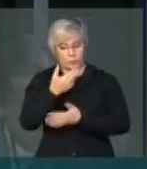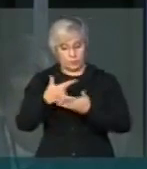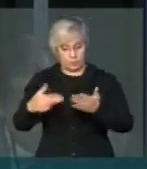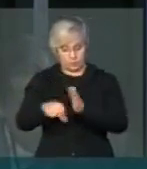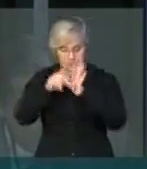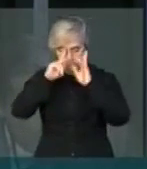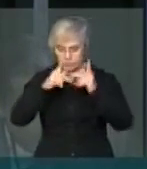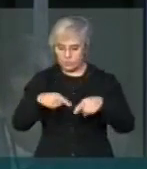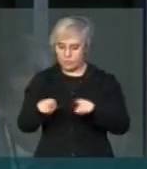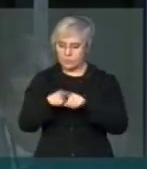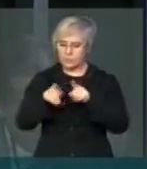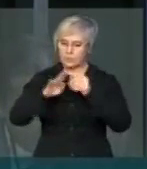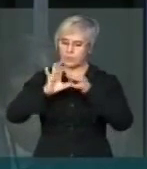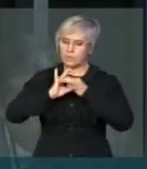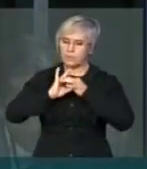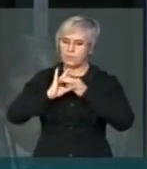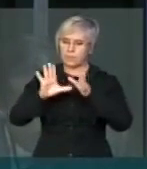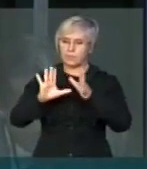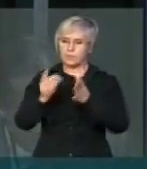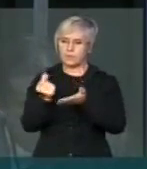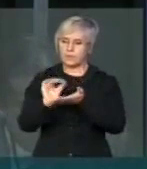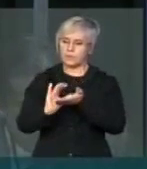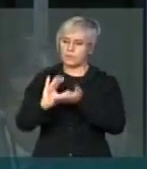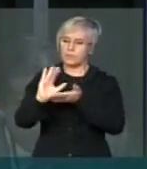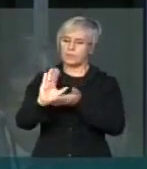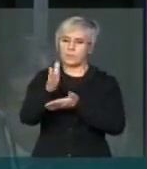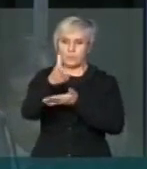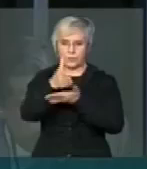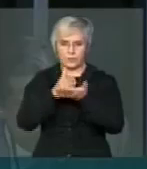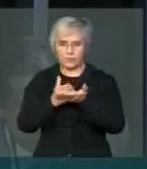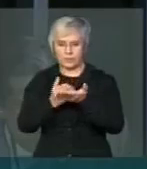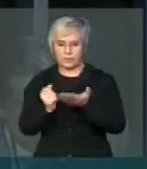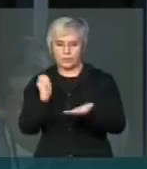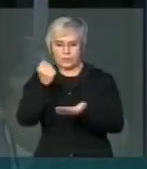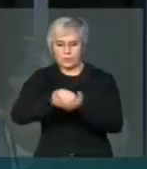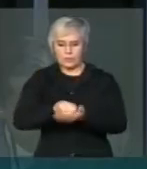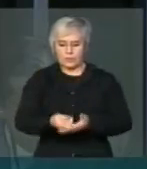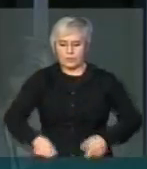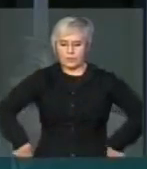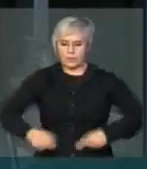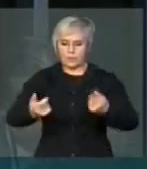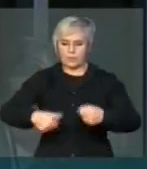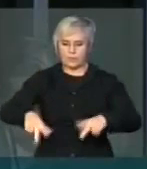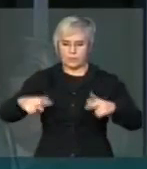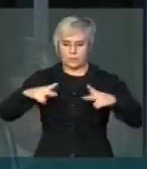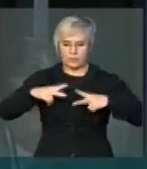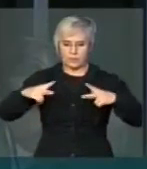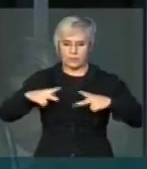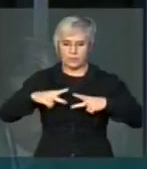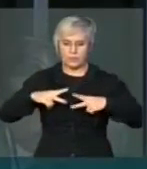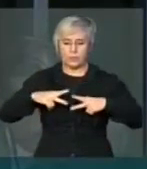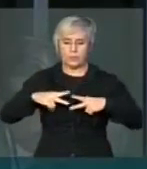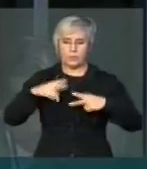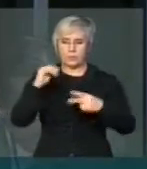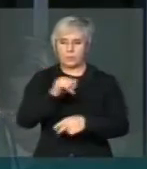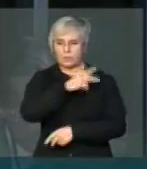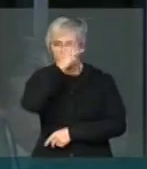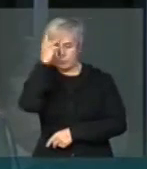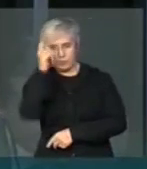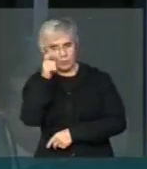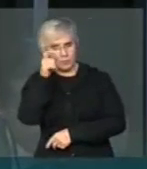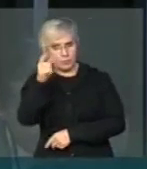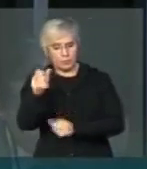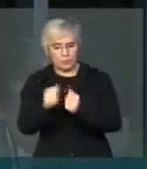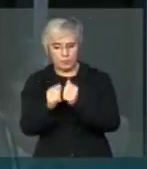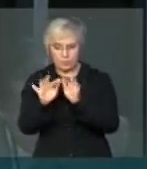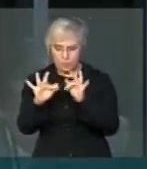como permite a liberação parcial de recursos para o pagamento de despesas pessoais necessárias à subsistência do interessado e da sua